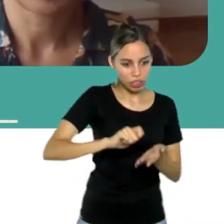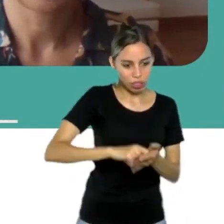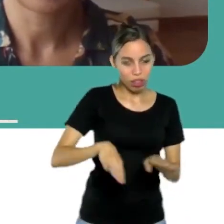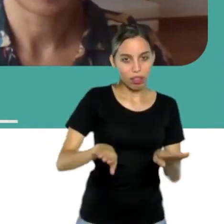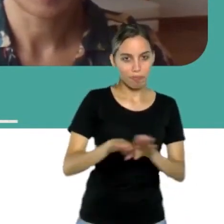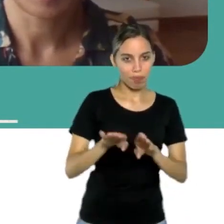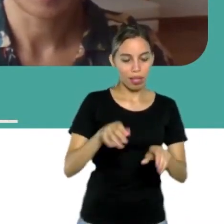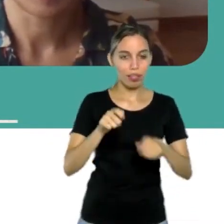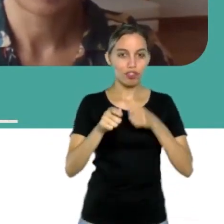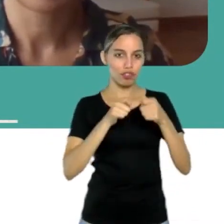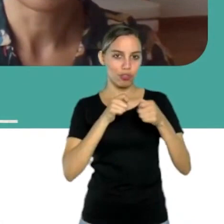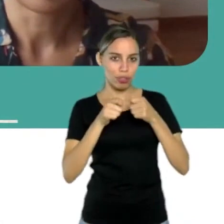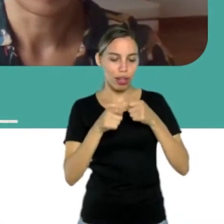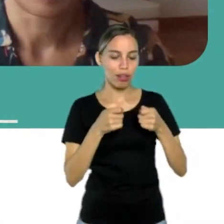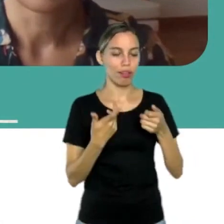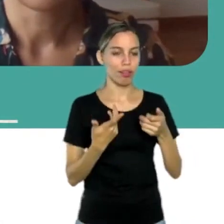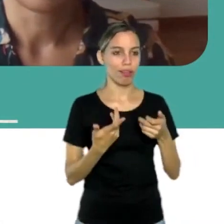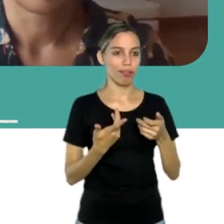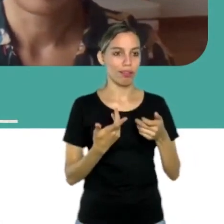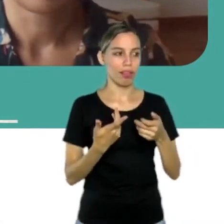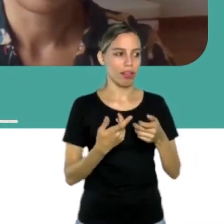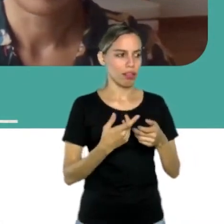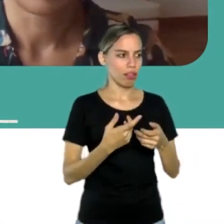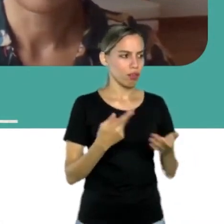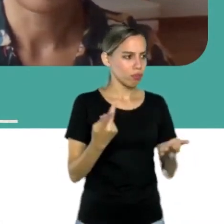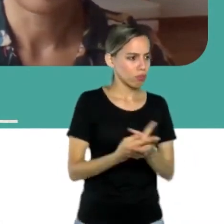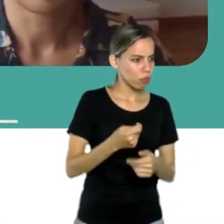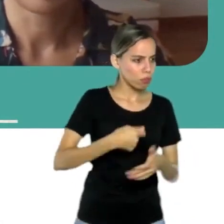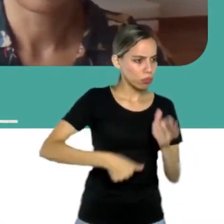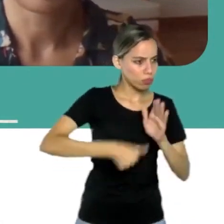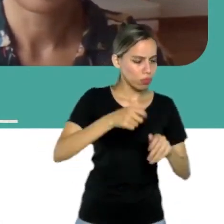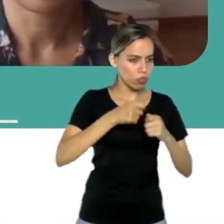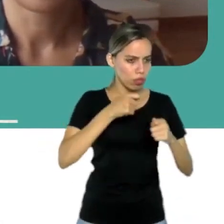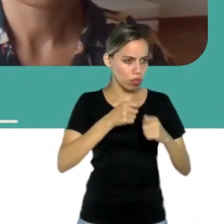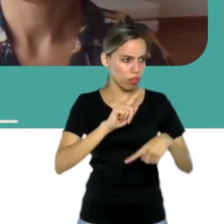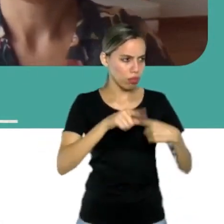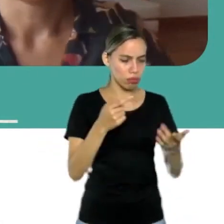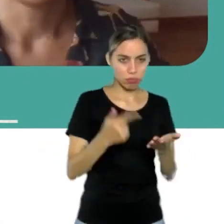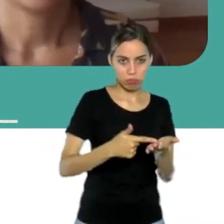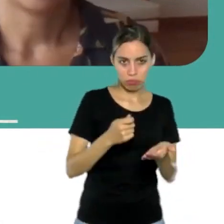jornalista, veio primeiro o jornalismo, né? Conta um pouquinho da sua história para a gente.